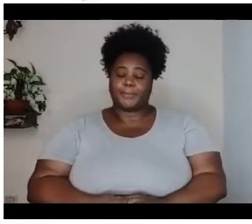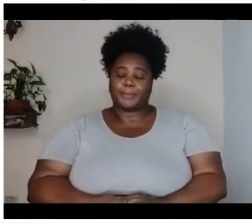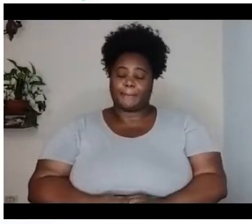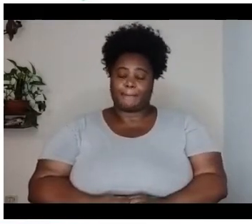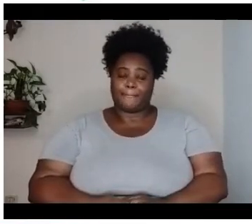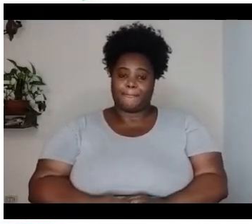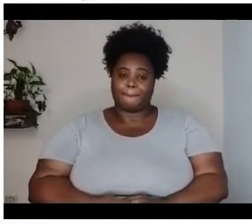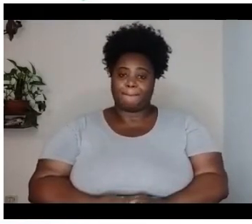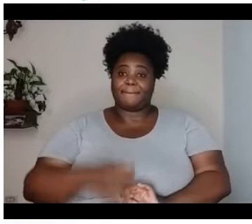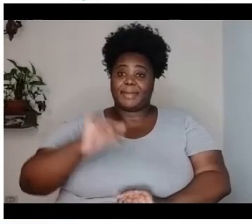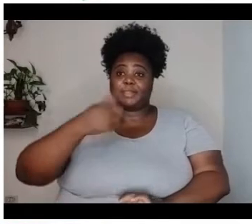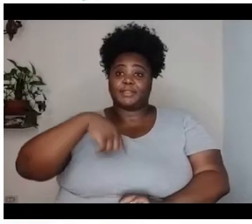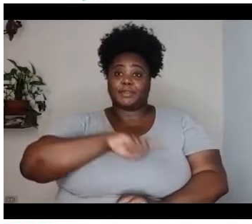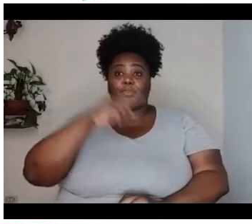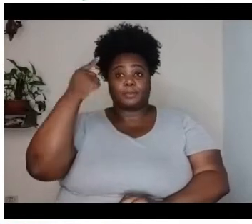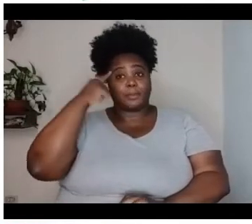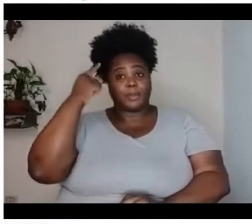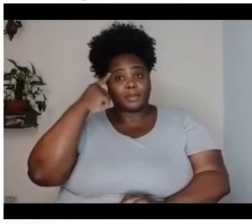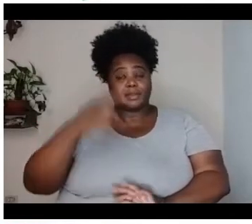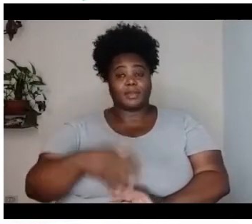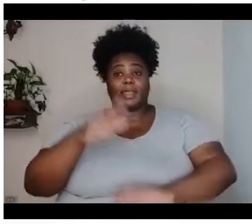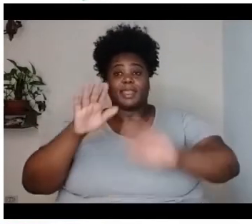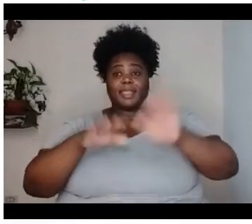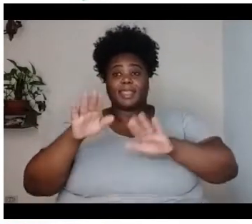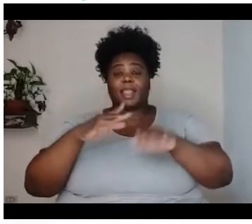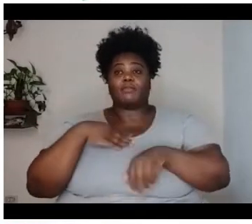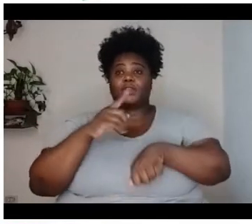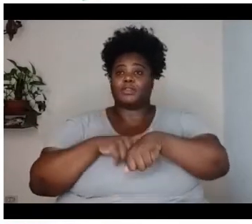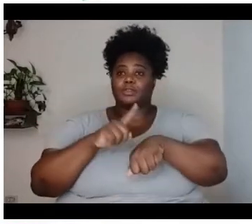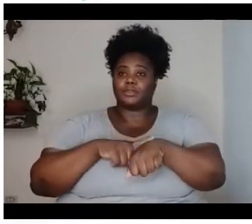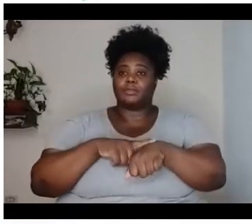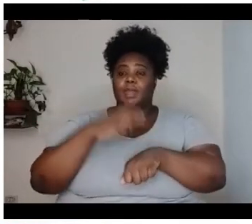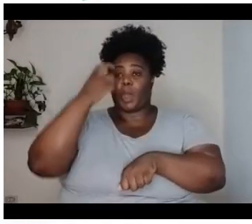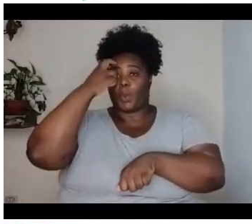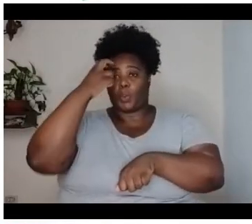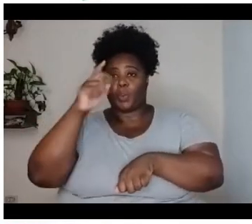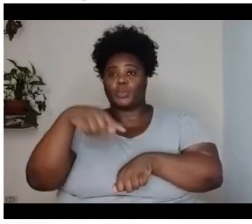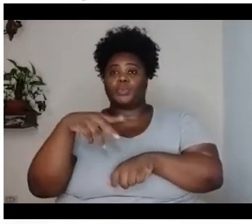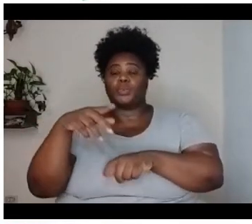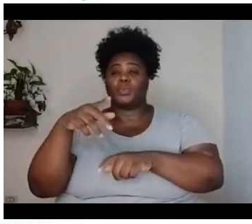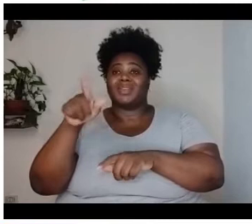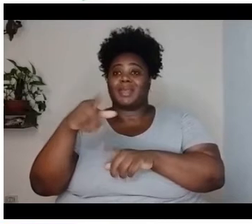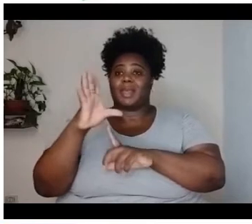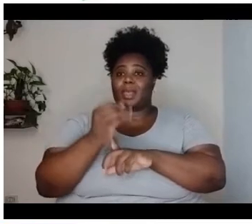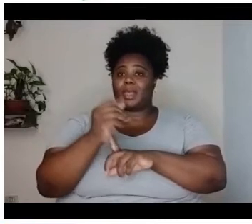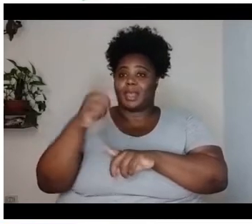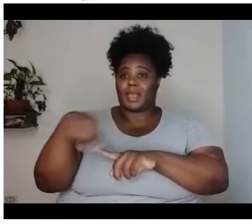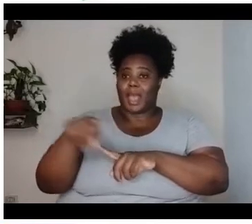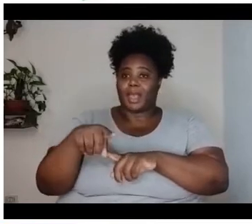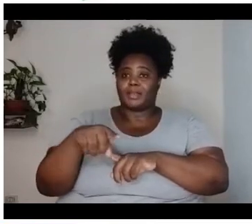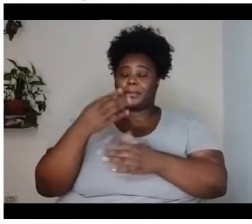Se a gente for pensar que talvez já há algum tempo, né, a cultura e a área de arte está num desmonte,